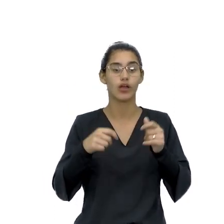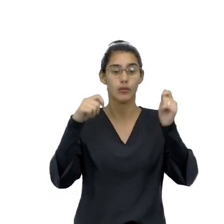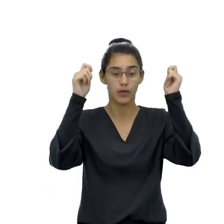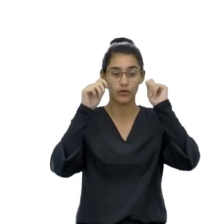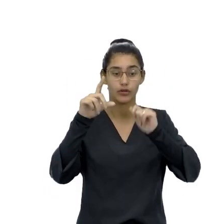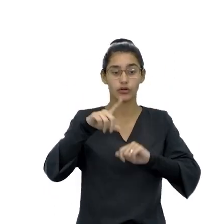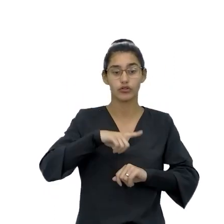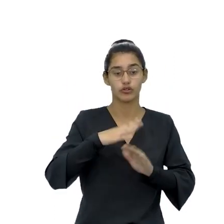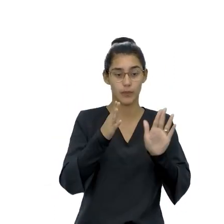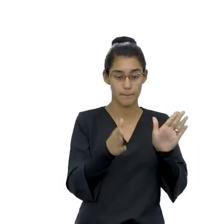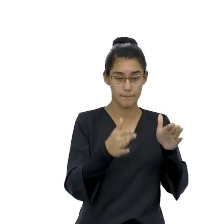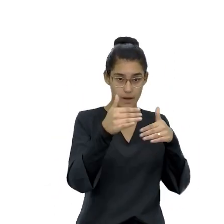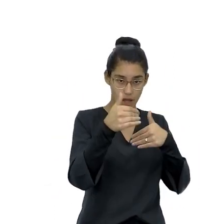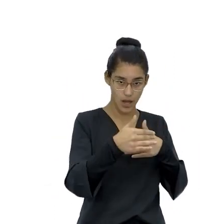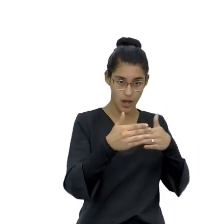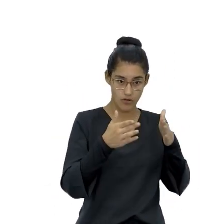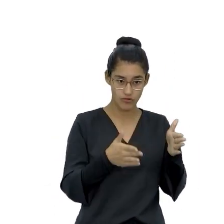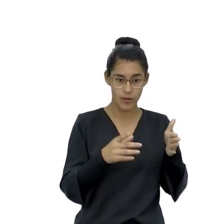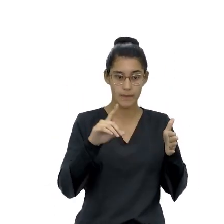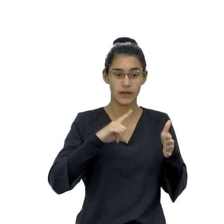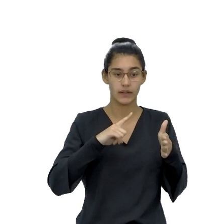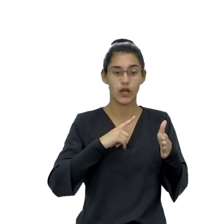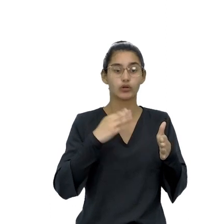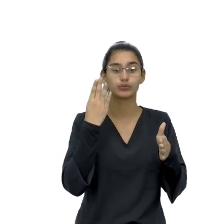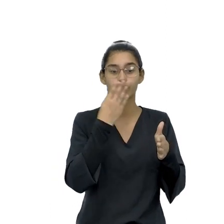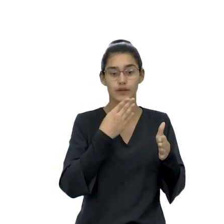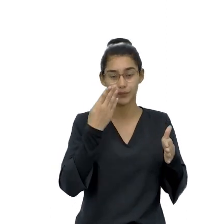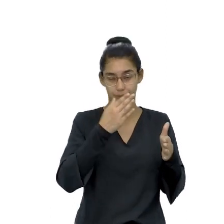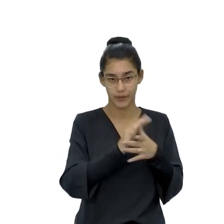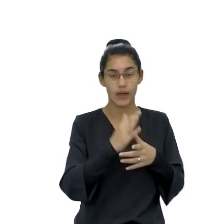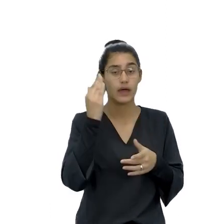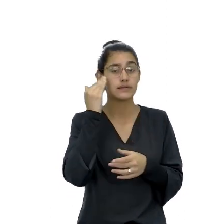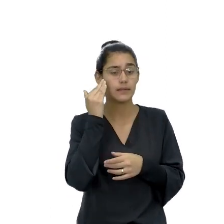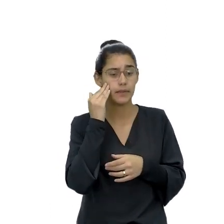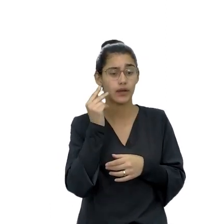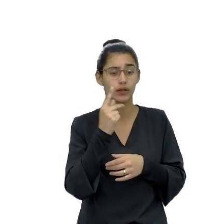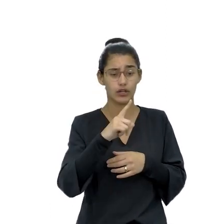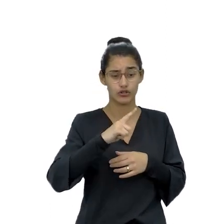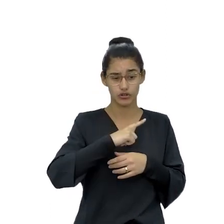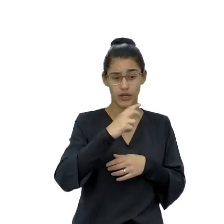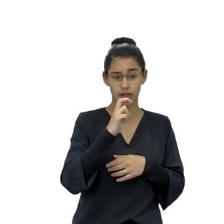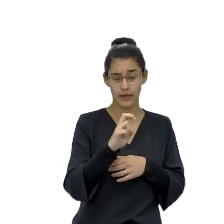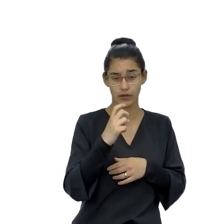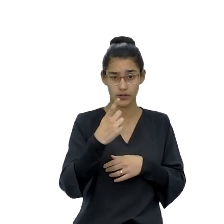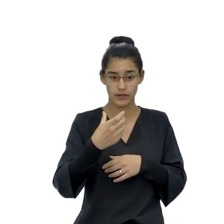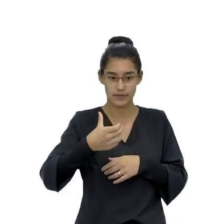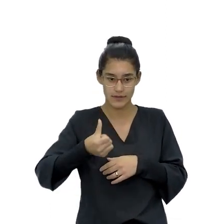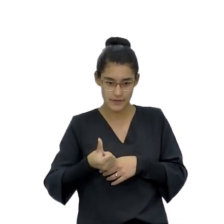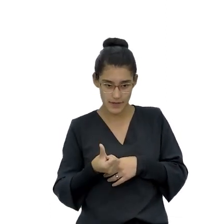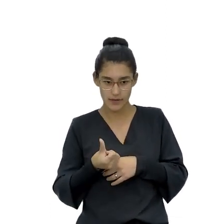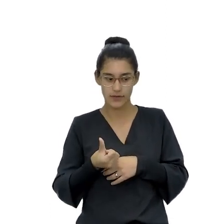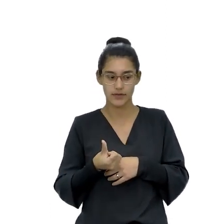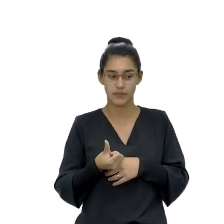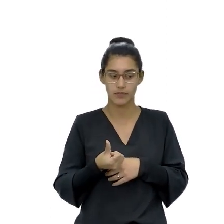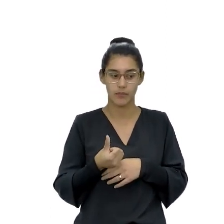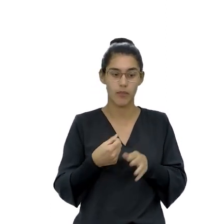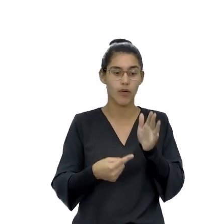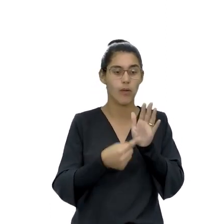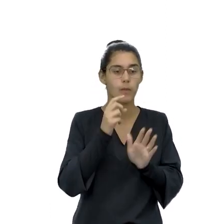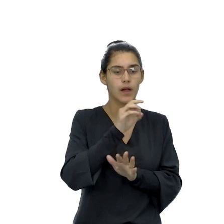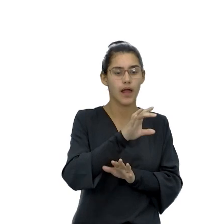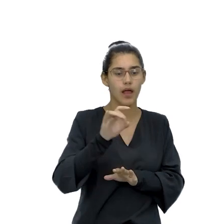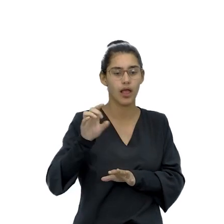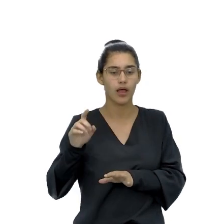Chapeuzinho tinha uma caixinha para acomodar docinhos. Sabendo que ela tinha 516 docinhos e que